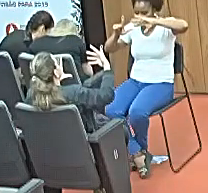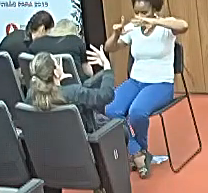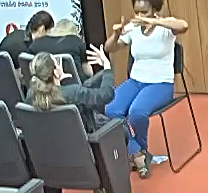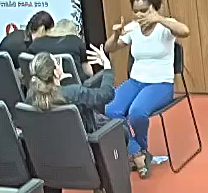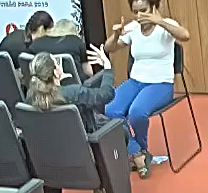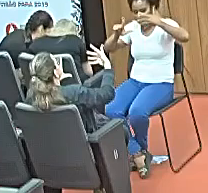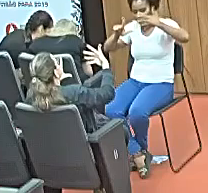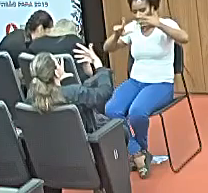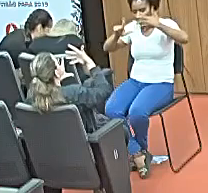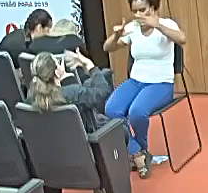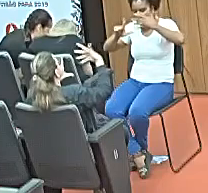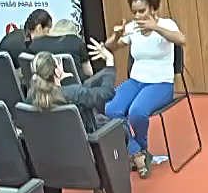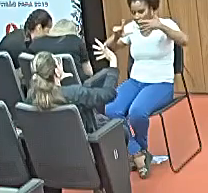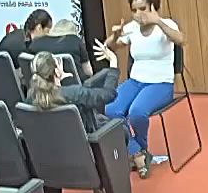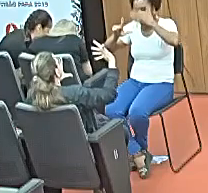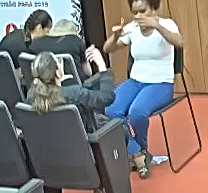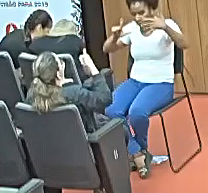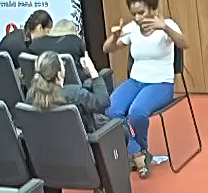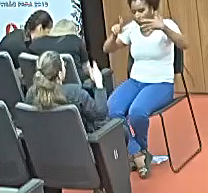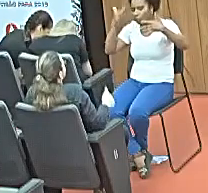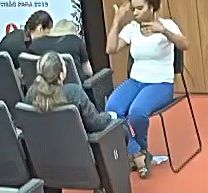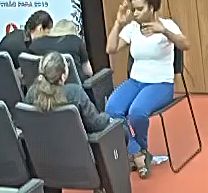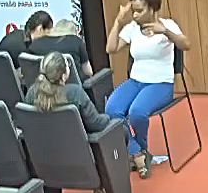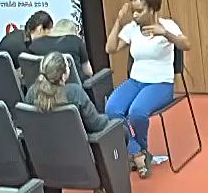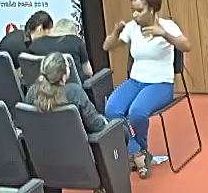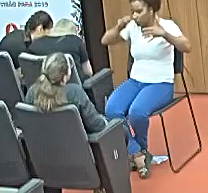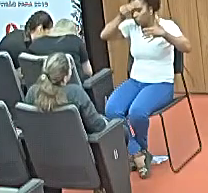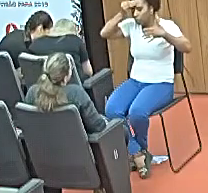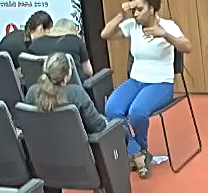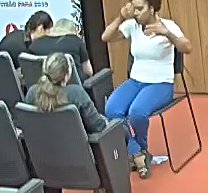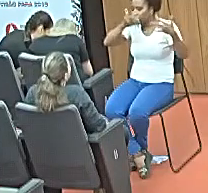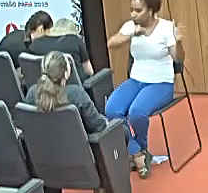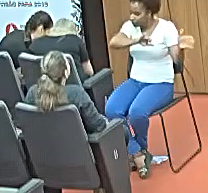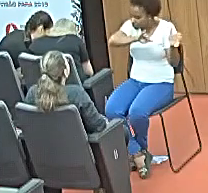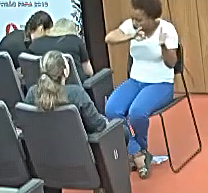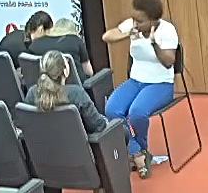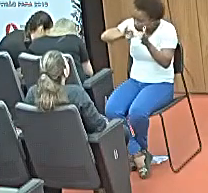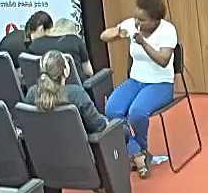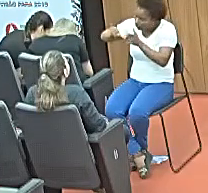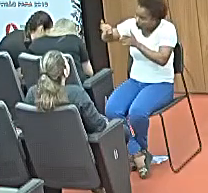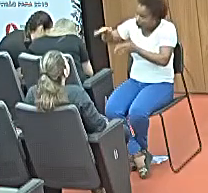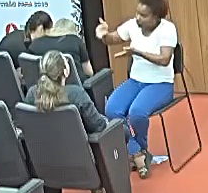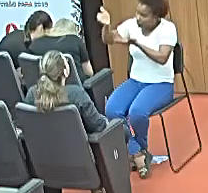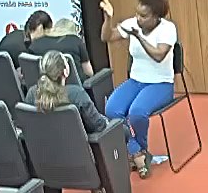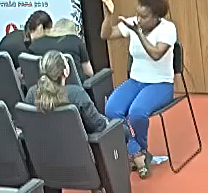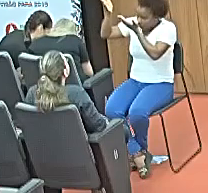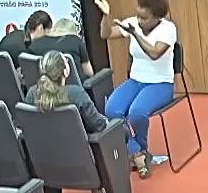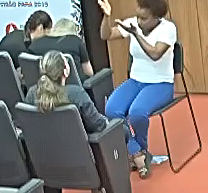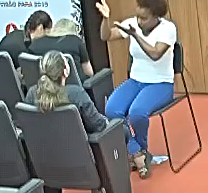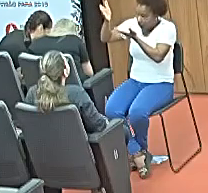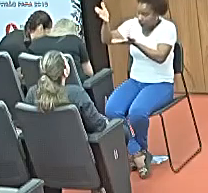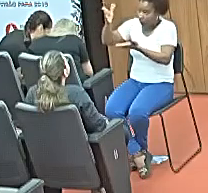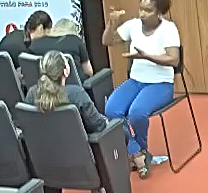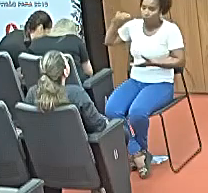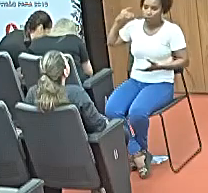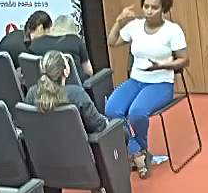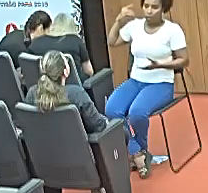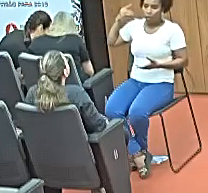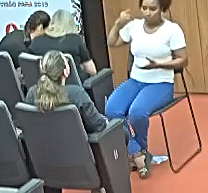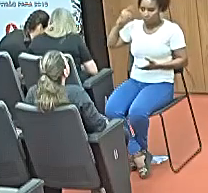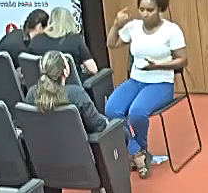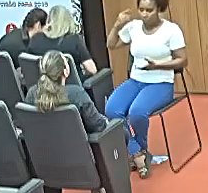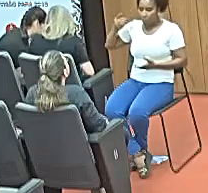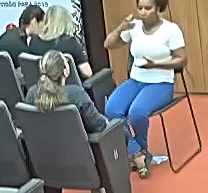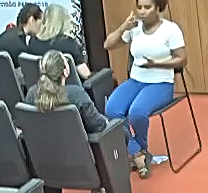que todas essas propostas passem muitos vão ser transformadas em requerimento é e que a gente possa no ano que vem conseguir que